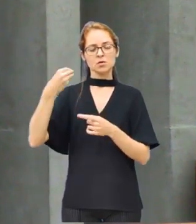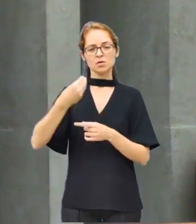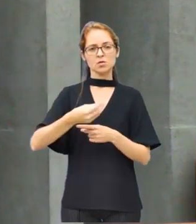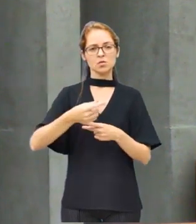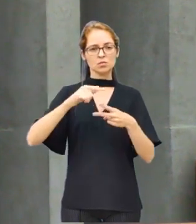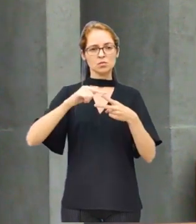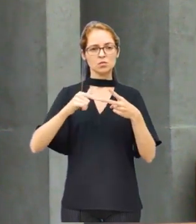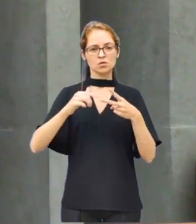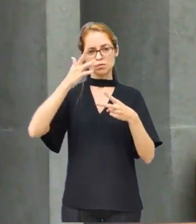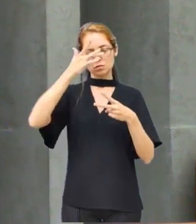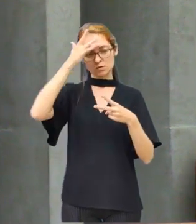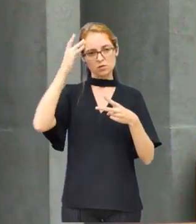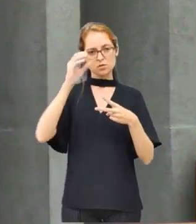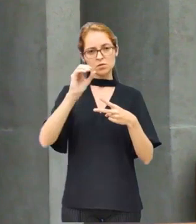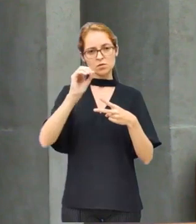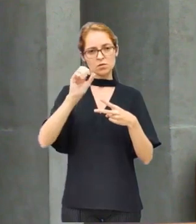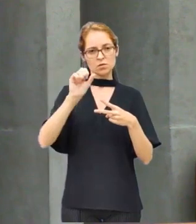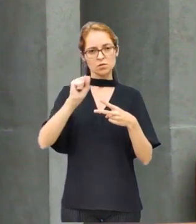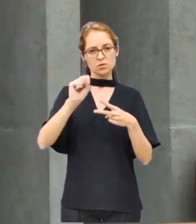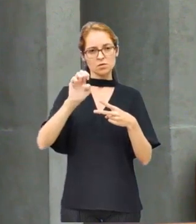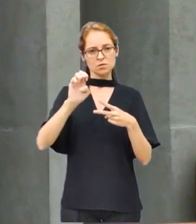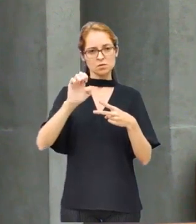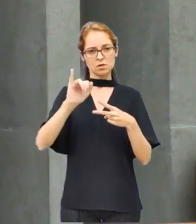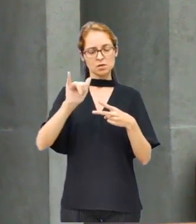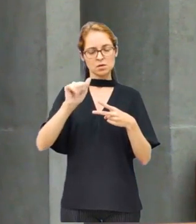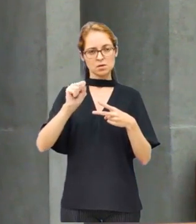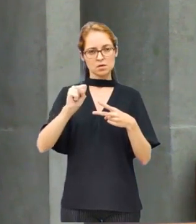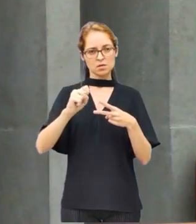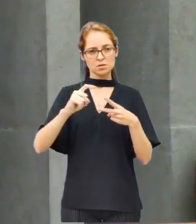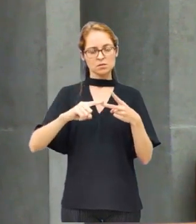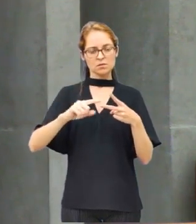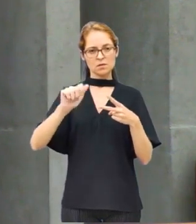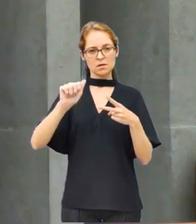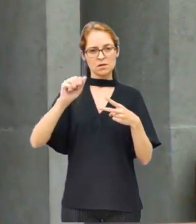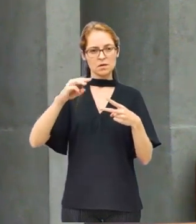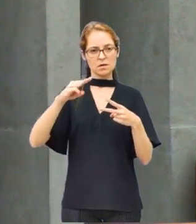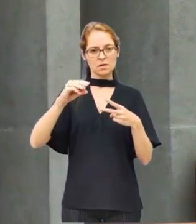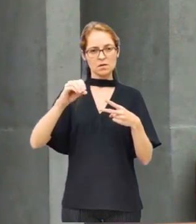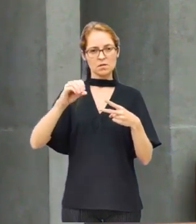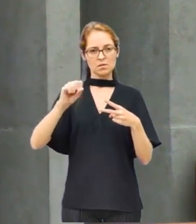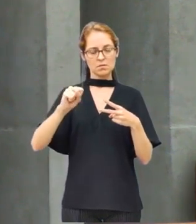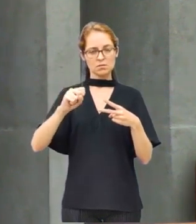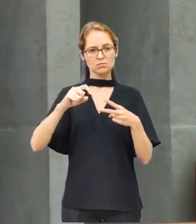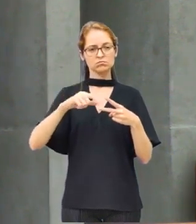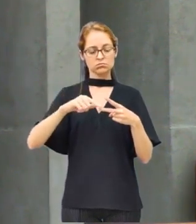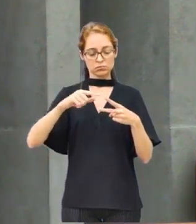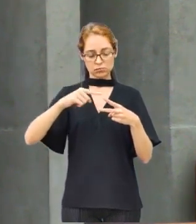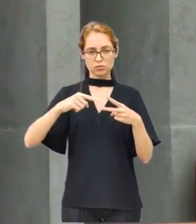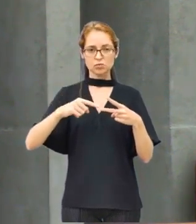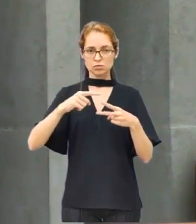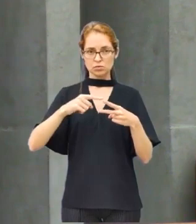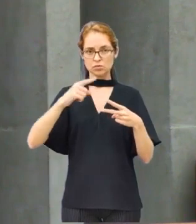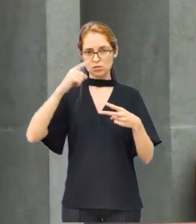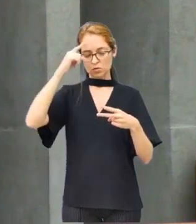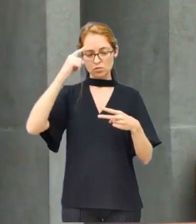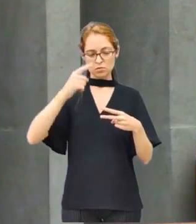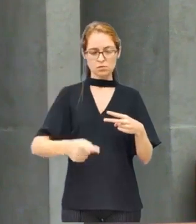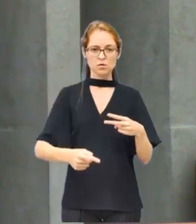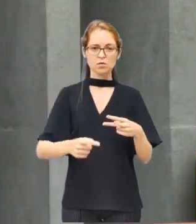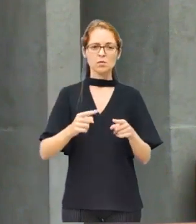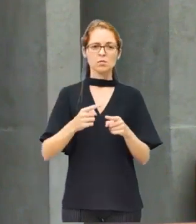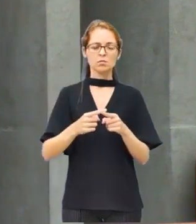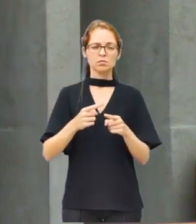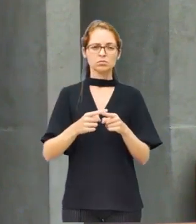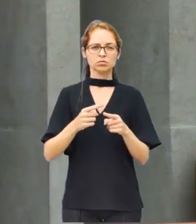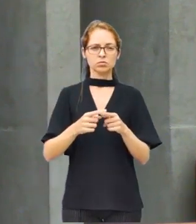para pregar contra aquele povo, pregar arrependimento, porque eles estavam se misturando com outros deuses. E é